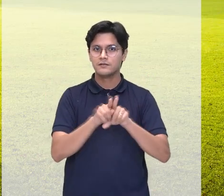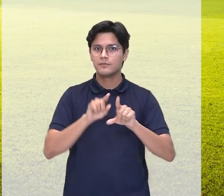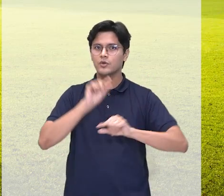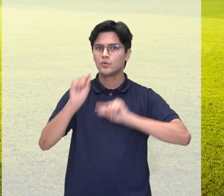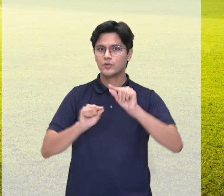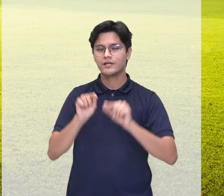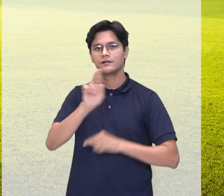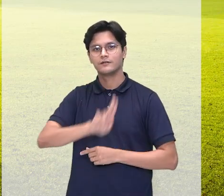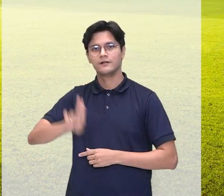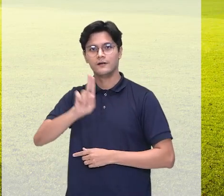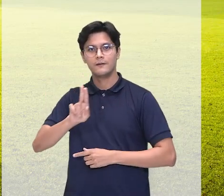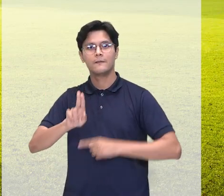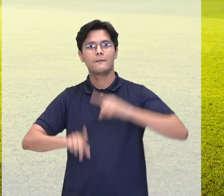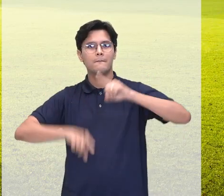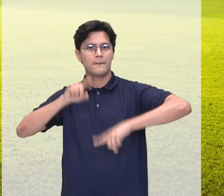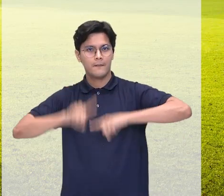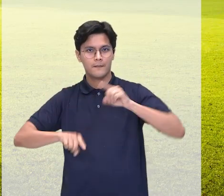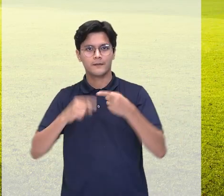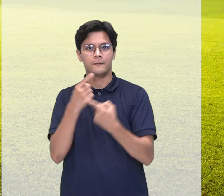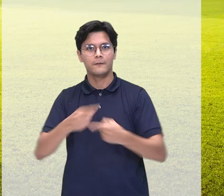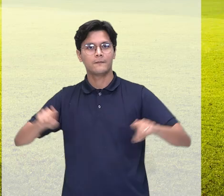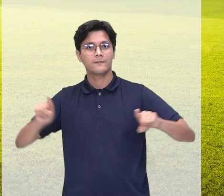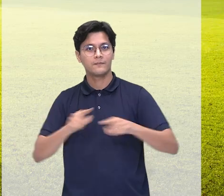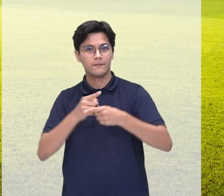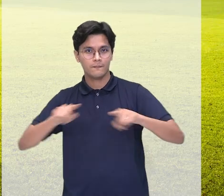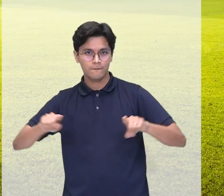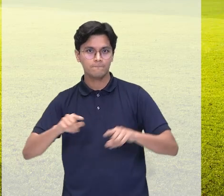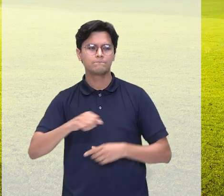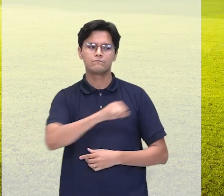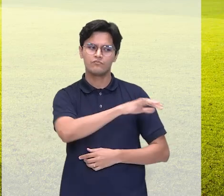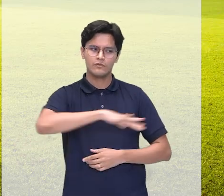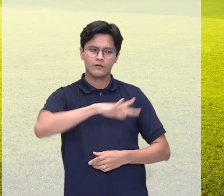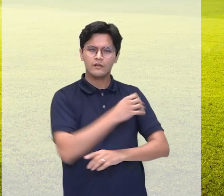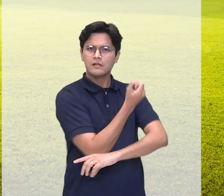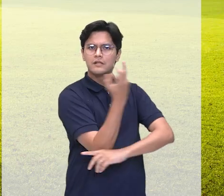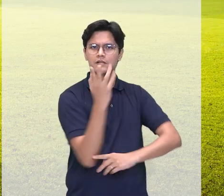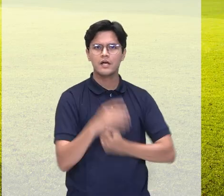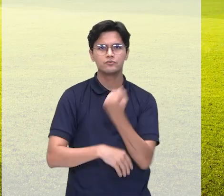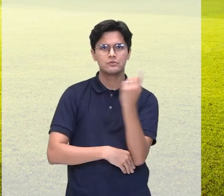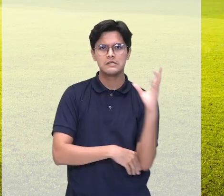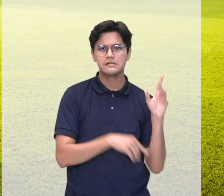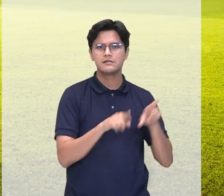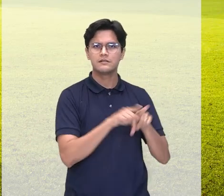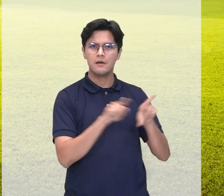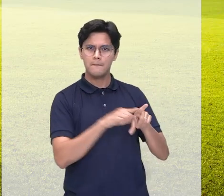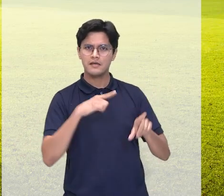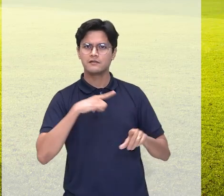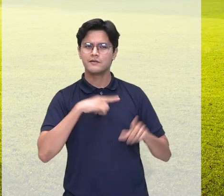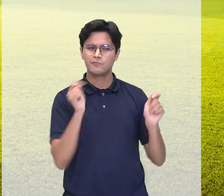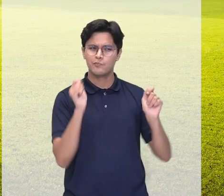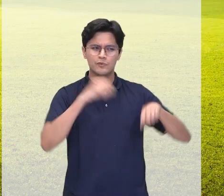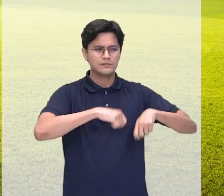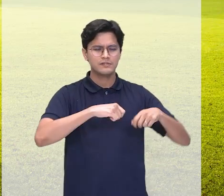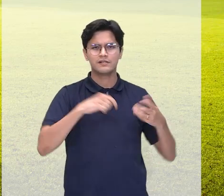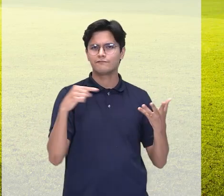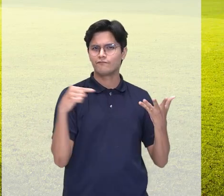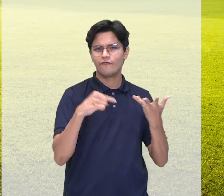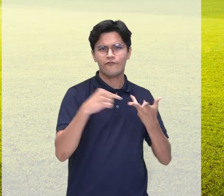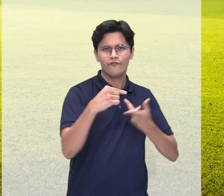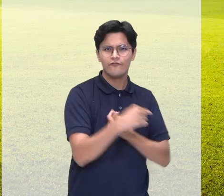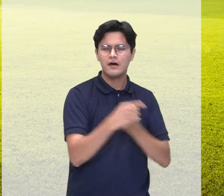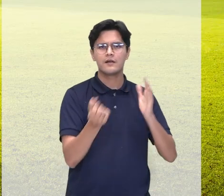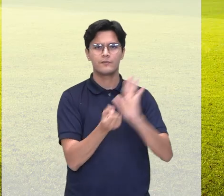musicais, certo? E a natureza é uma fonte inesgotável de sons. Existem